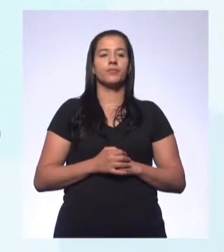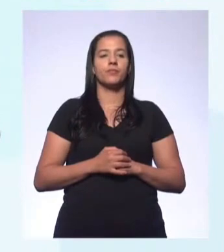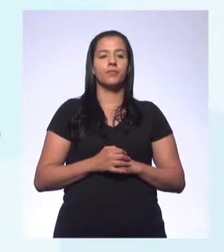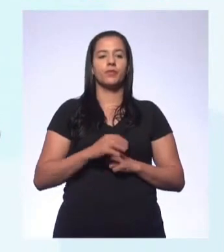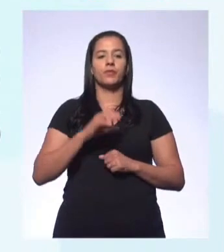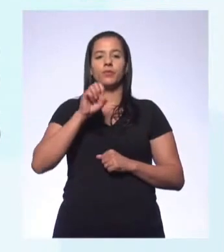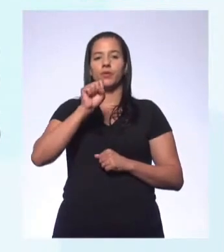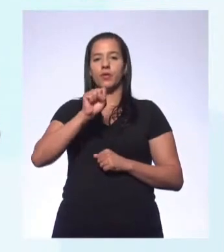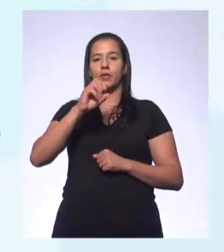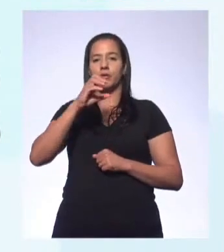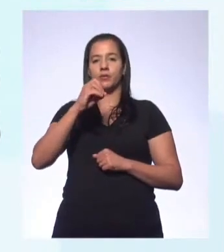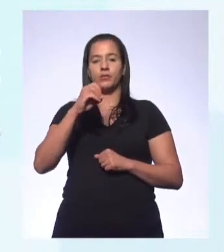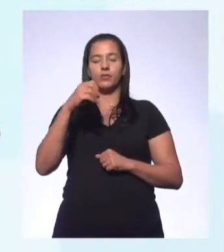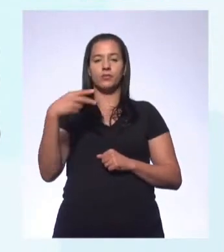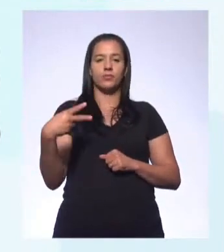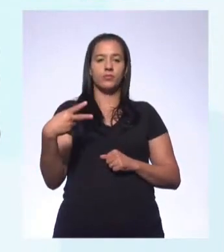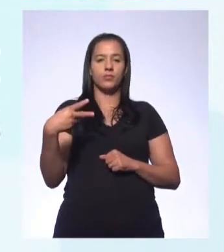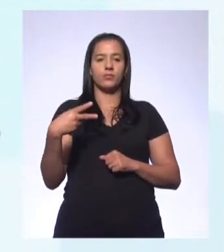de enxofre,